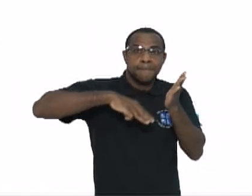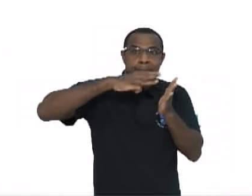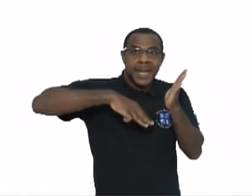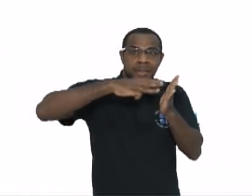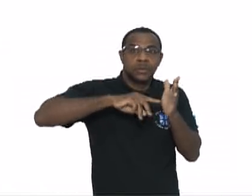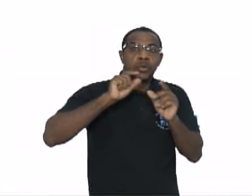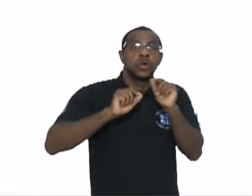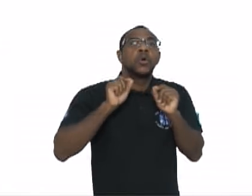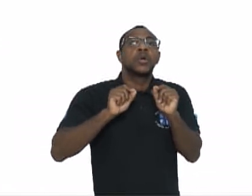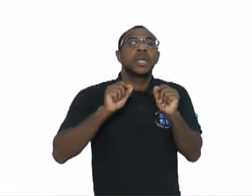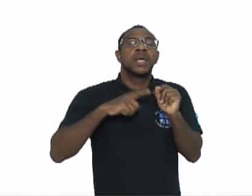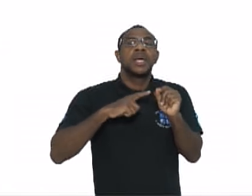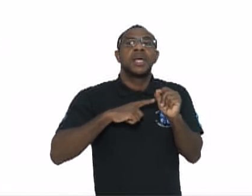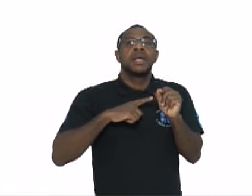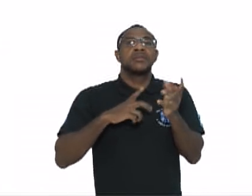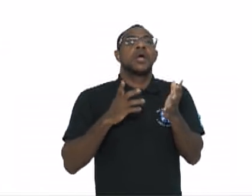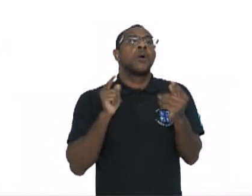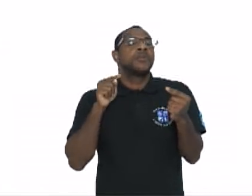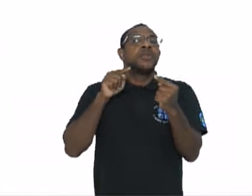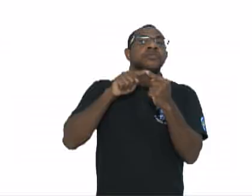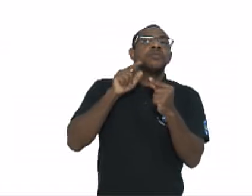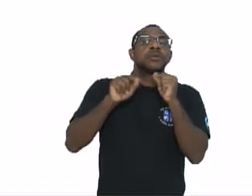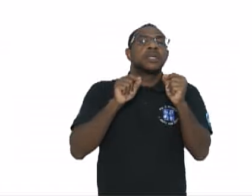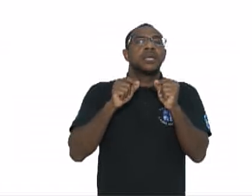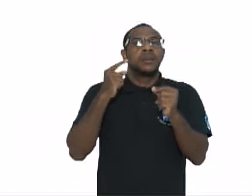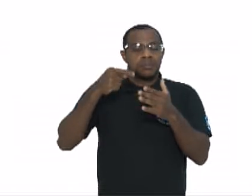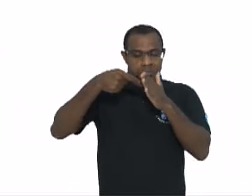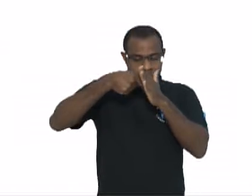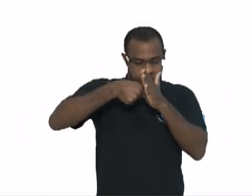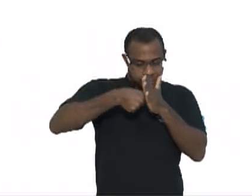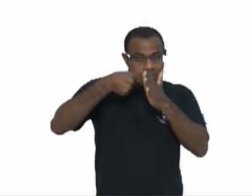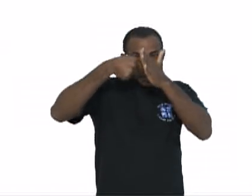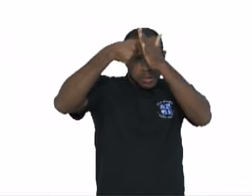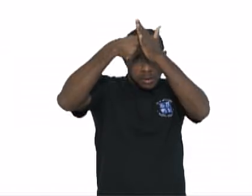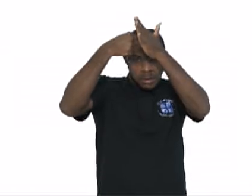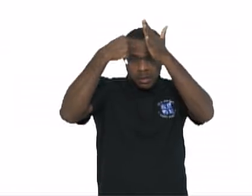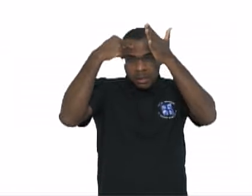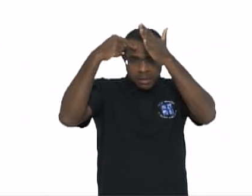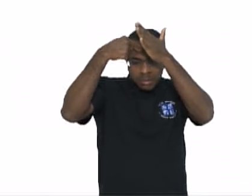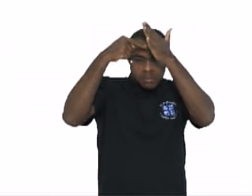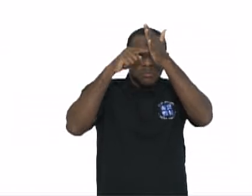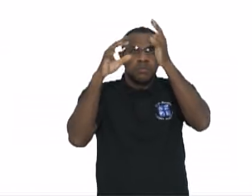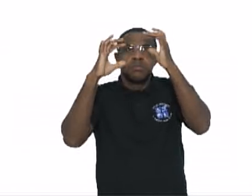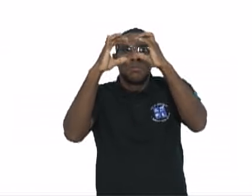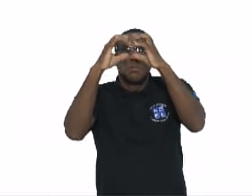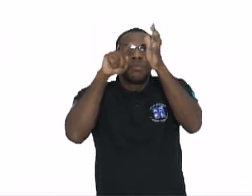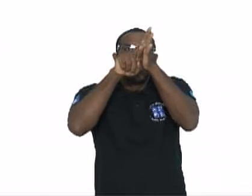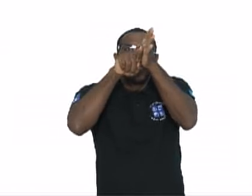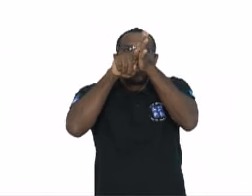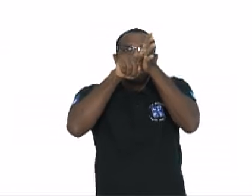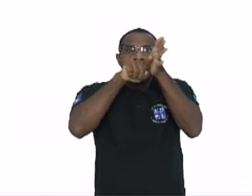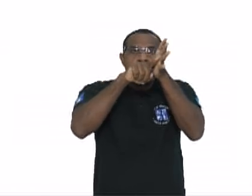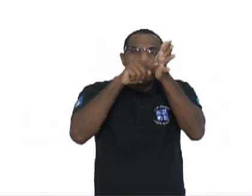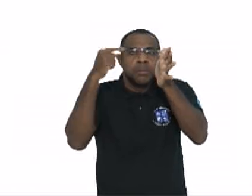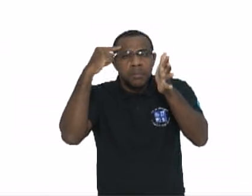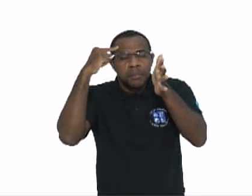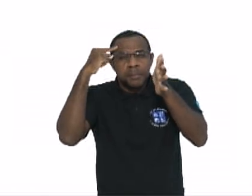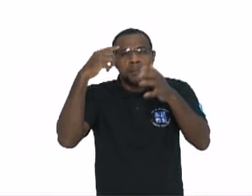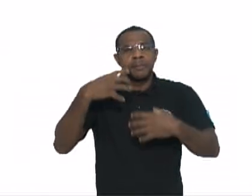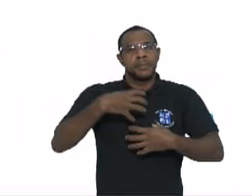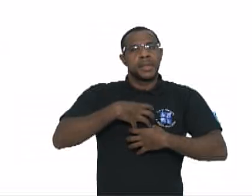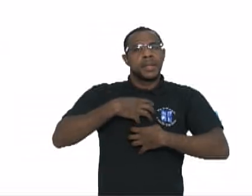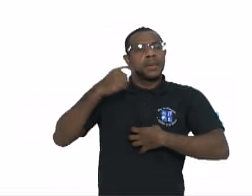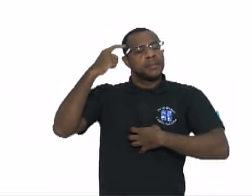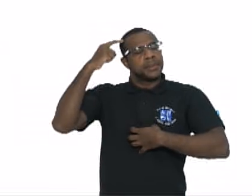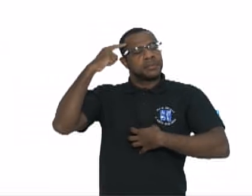Wundt, com o objetivo de fazer uma autoanálise da mente para inspecionar e relatar pensamentos ou sentimentos